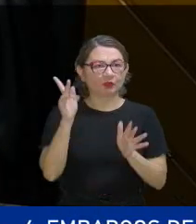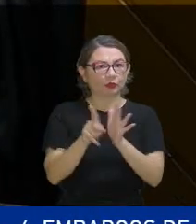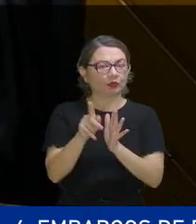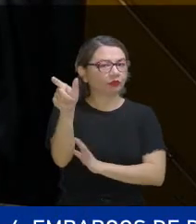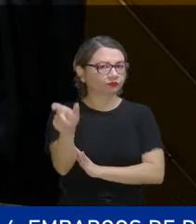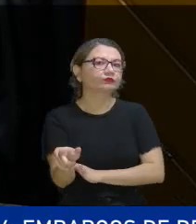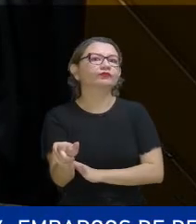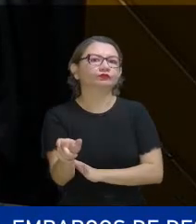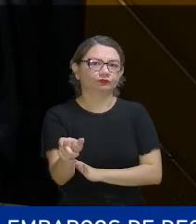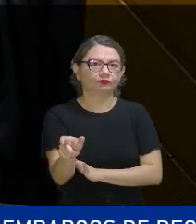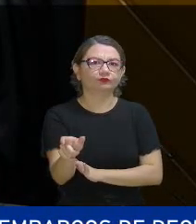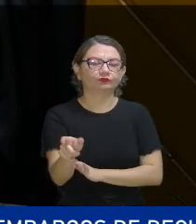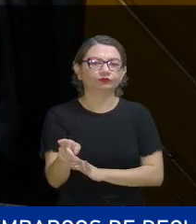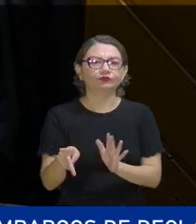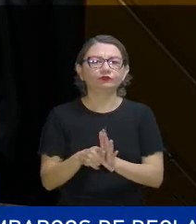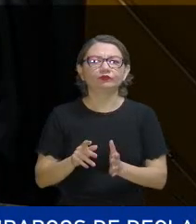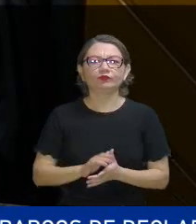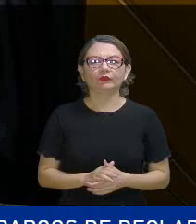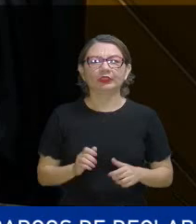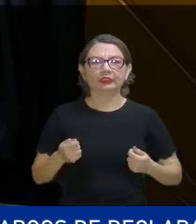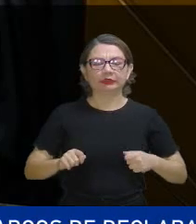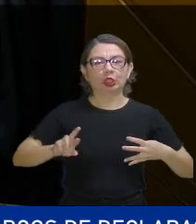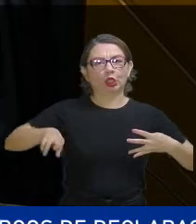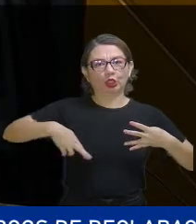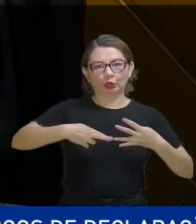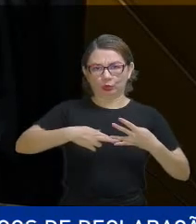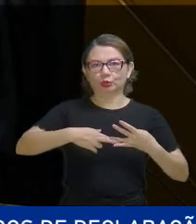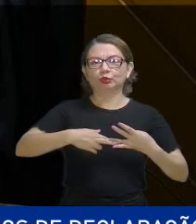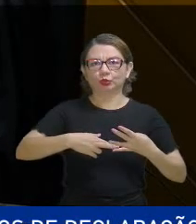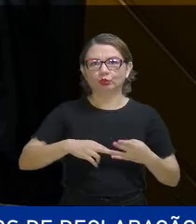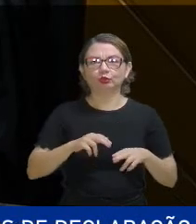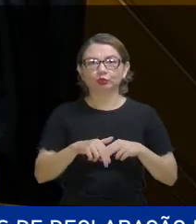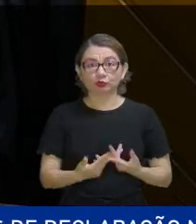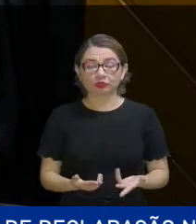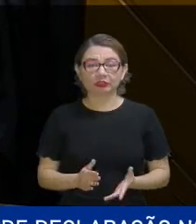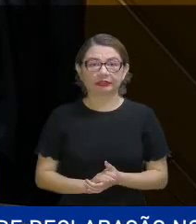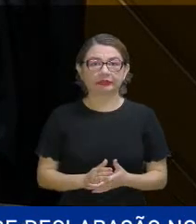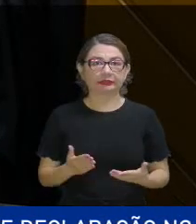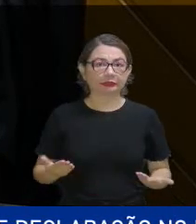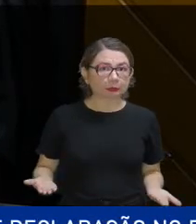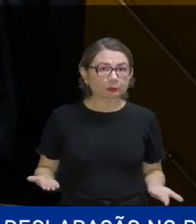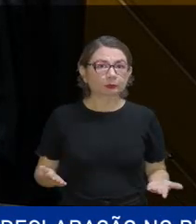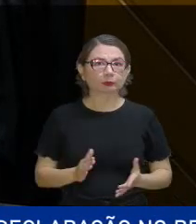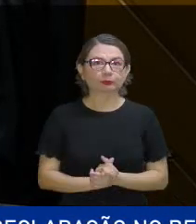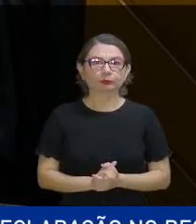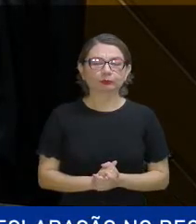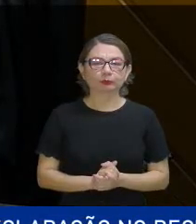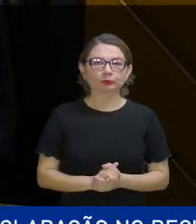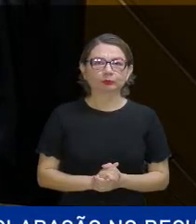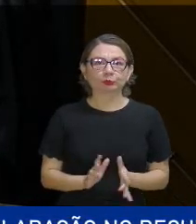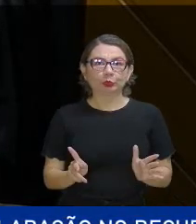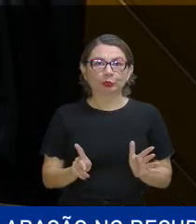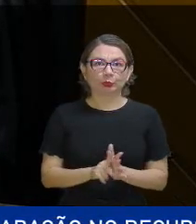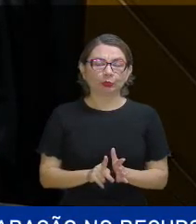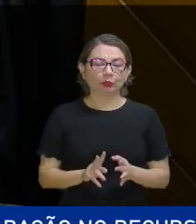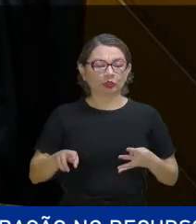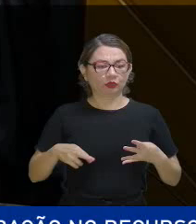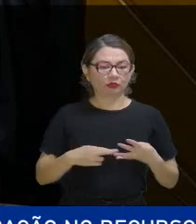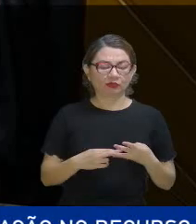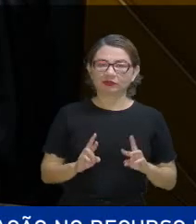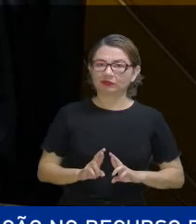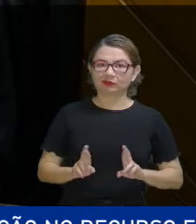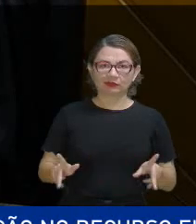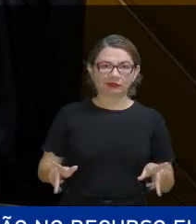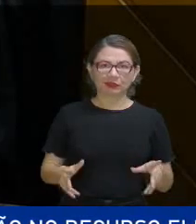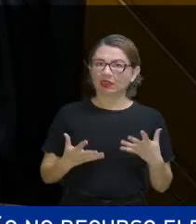embargante, cujo meio próprio deve ser o manejo de recursos. Desse modo, não sendo este o instrumento cabível para tal finalidade,